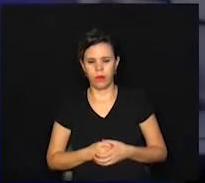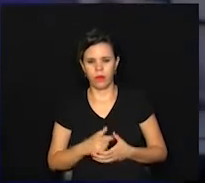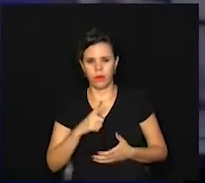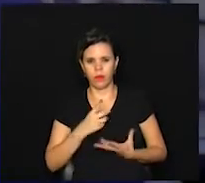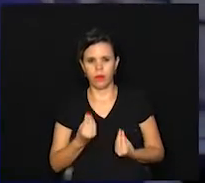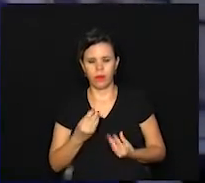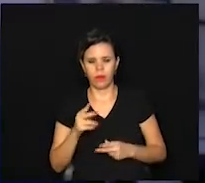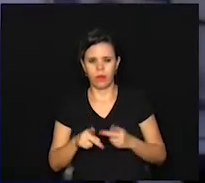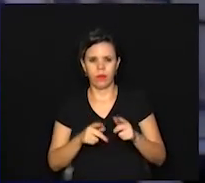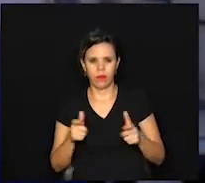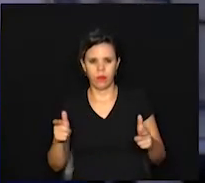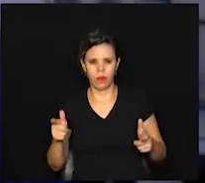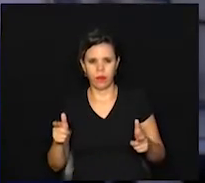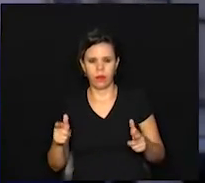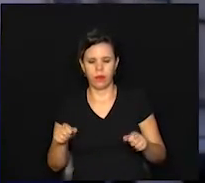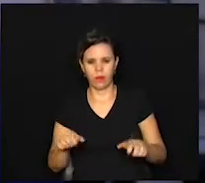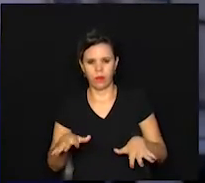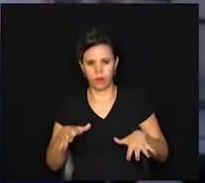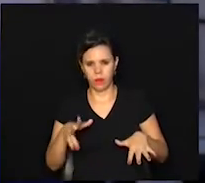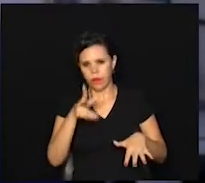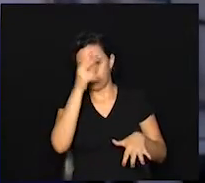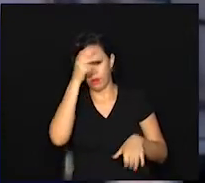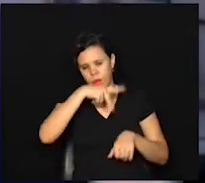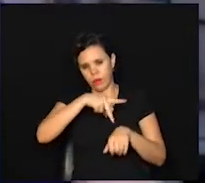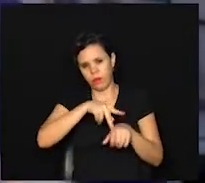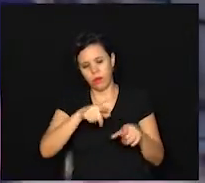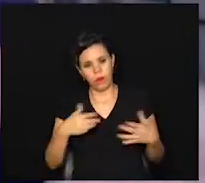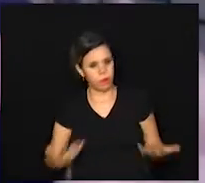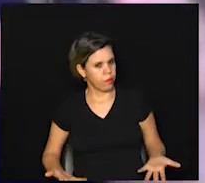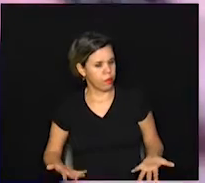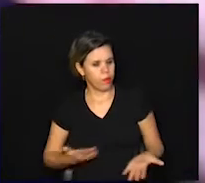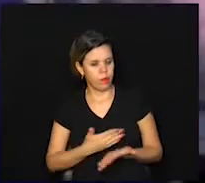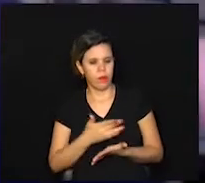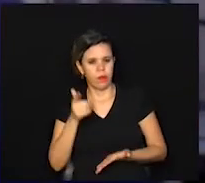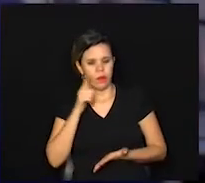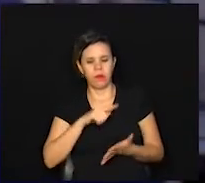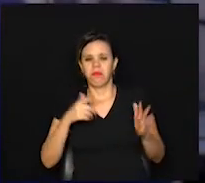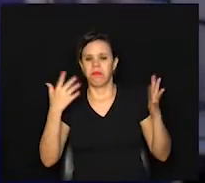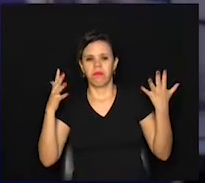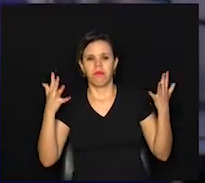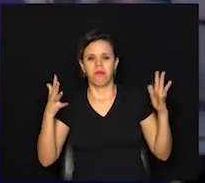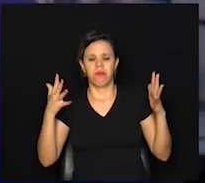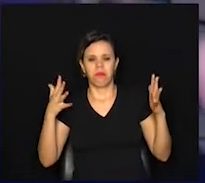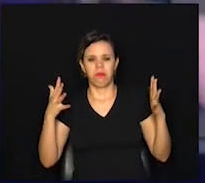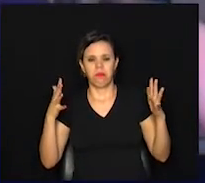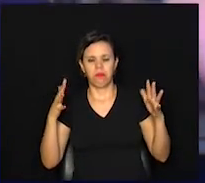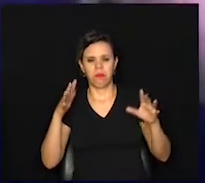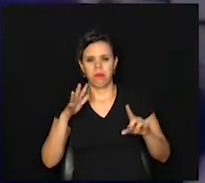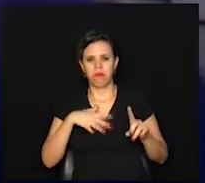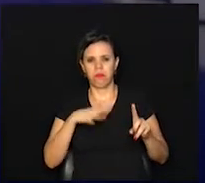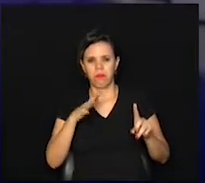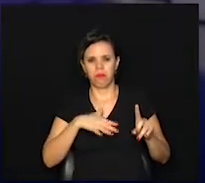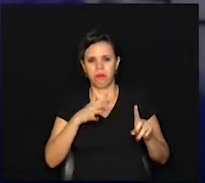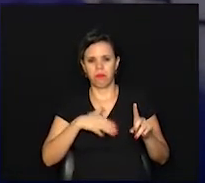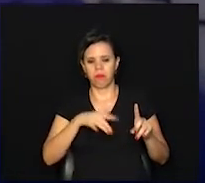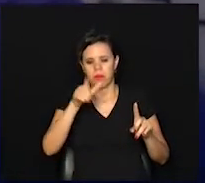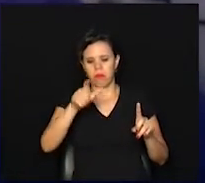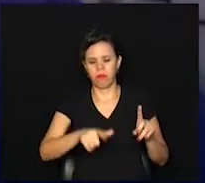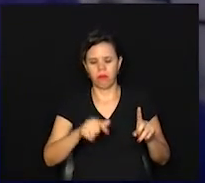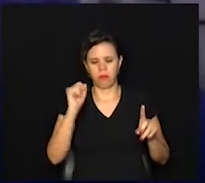que um povo, nós temos um público nesse país. Como é que consegue aplaudir, né, um